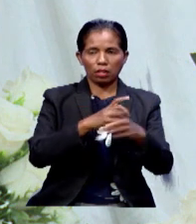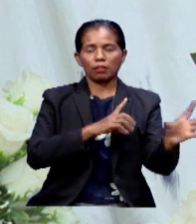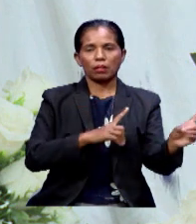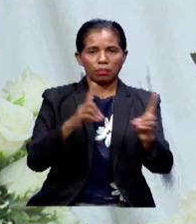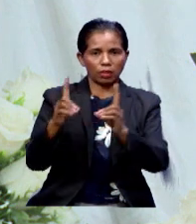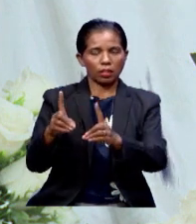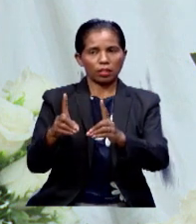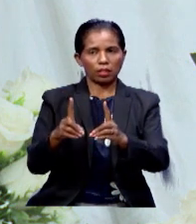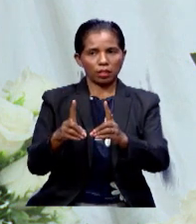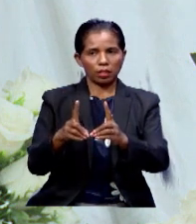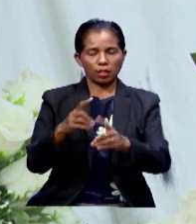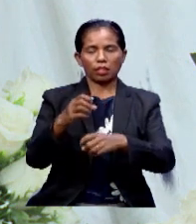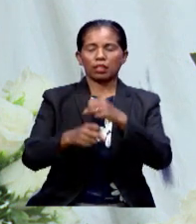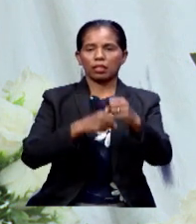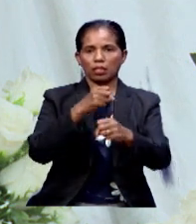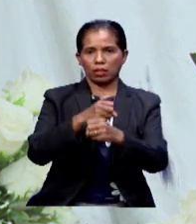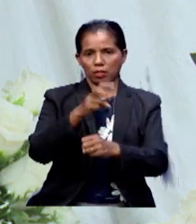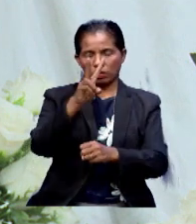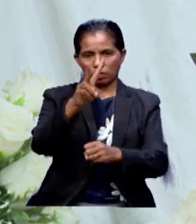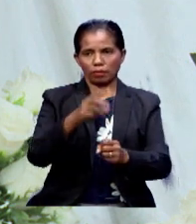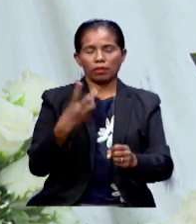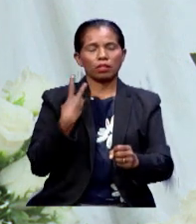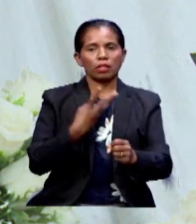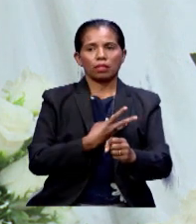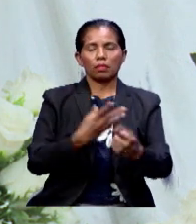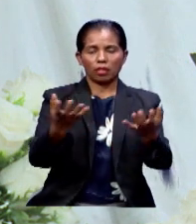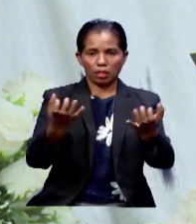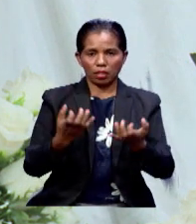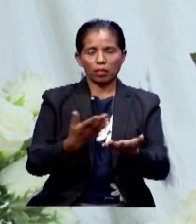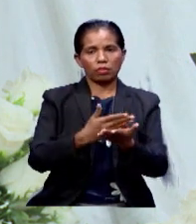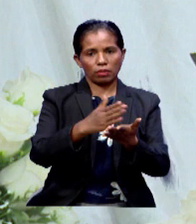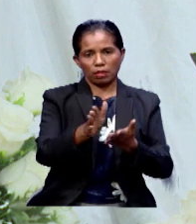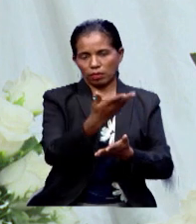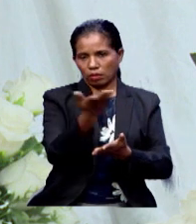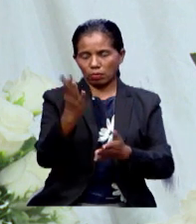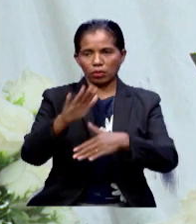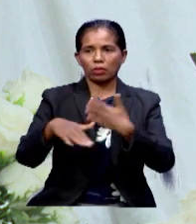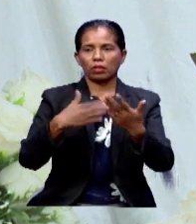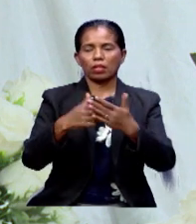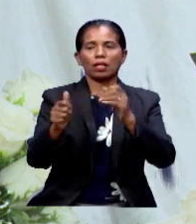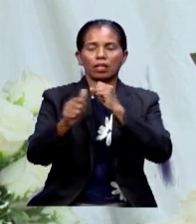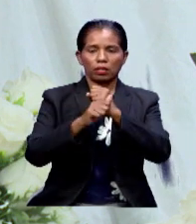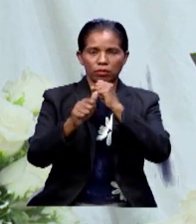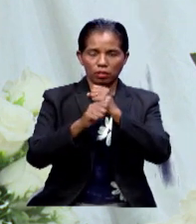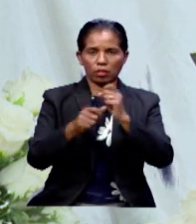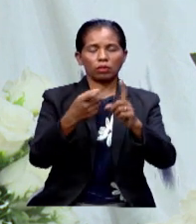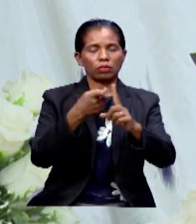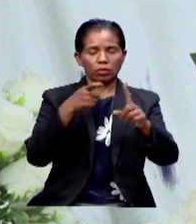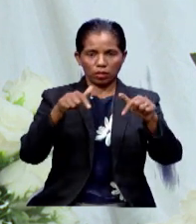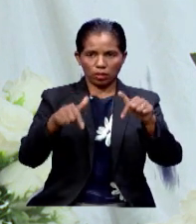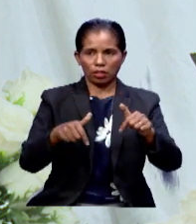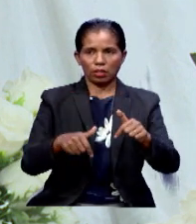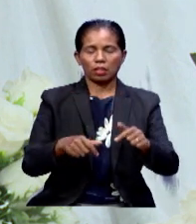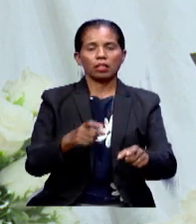idane durante tinan rua. Ami hakara kfahe baita boat hotu katak asang usi intervenção idane